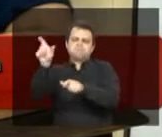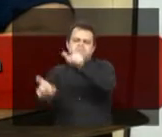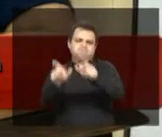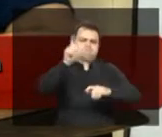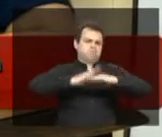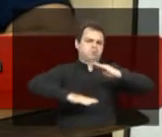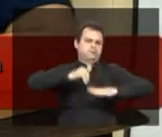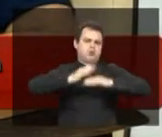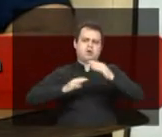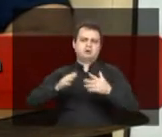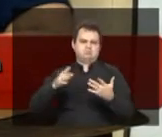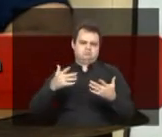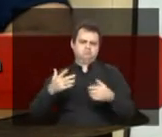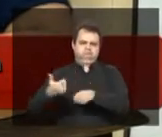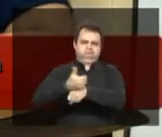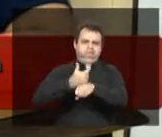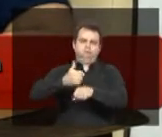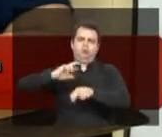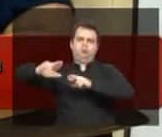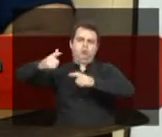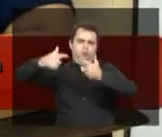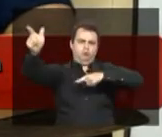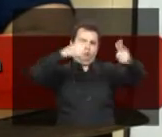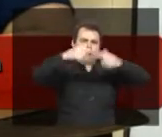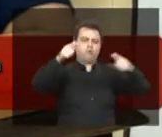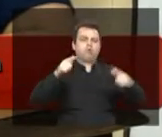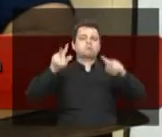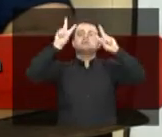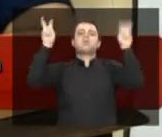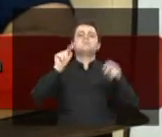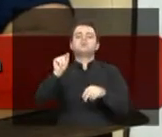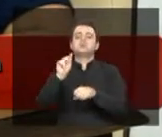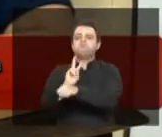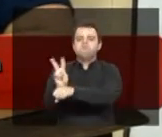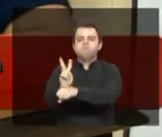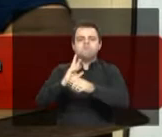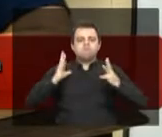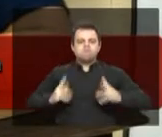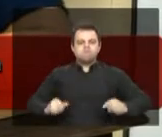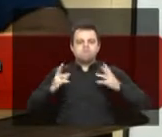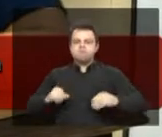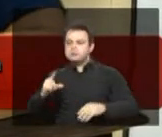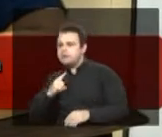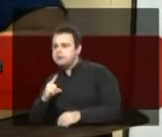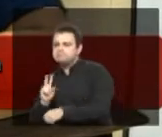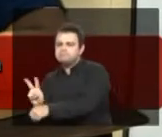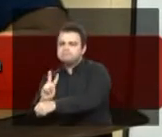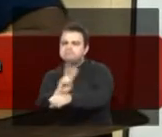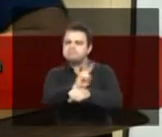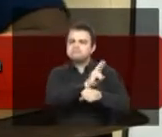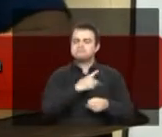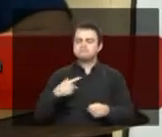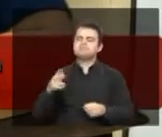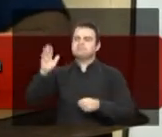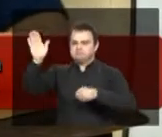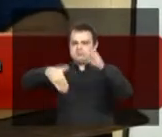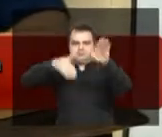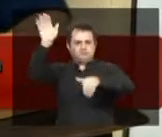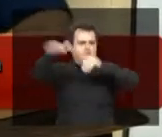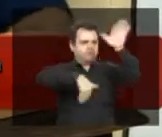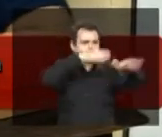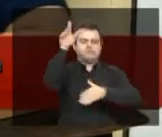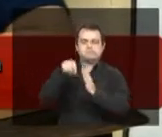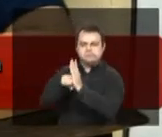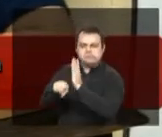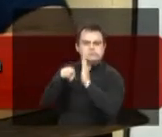profissionais que estão ligados à vigilância, e a gente não identificou ninguém. A gente só teve aqui, no